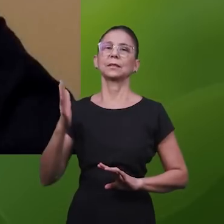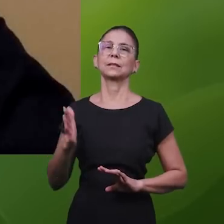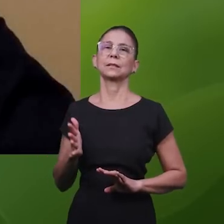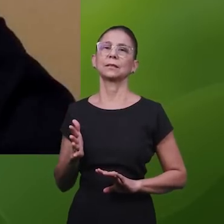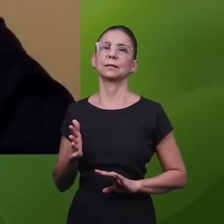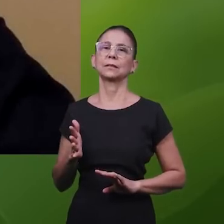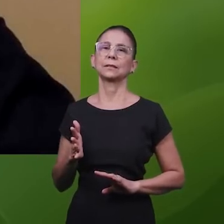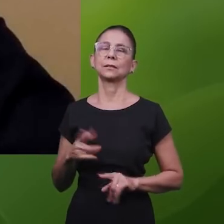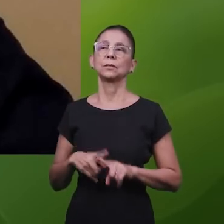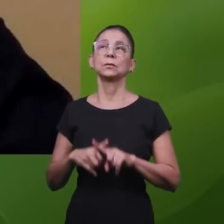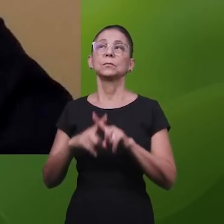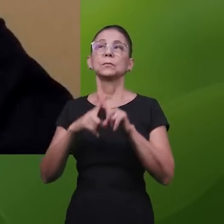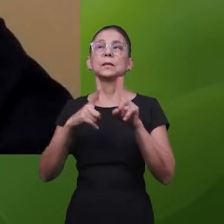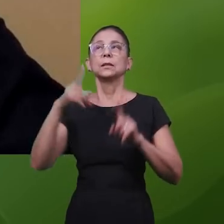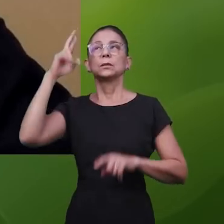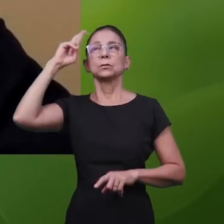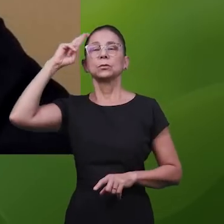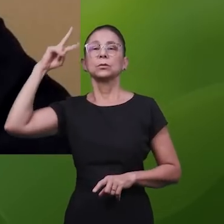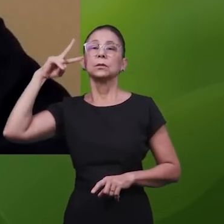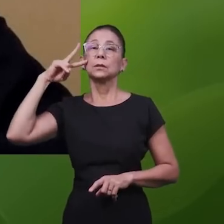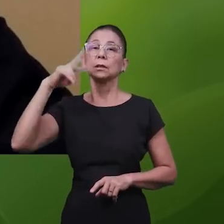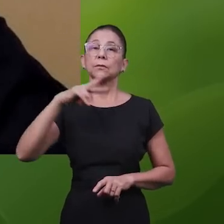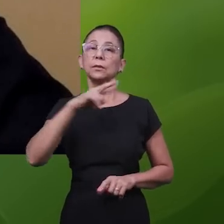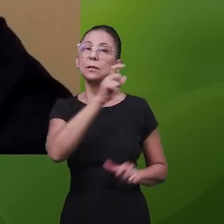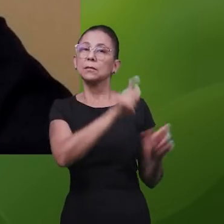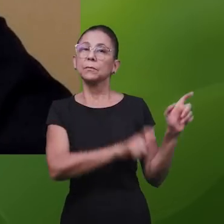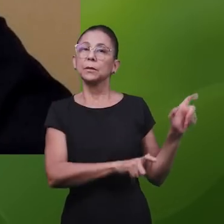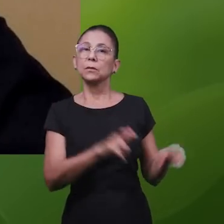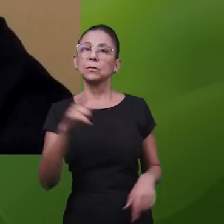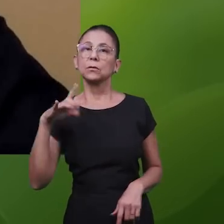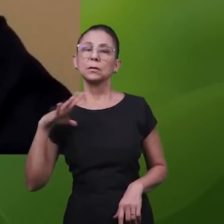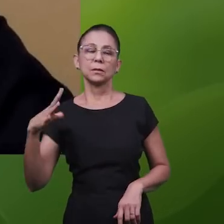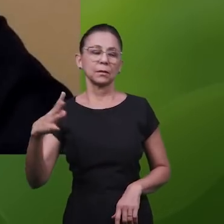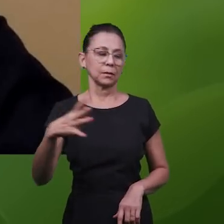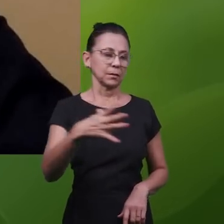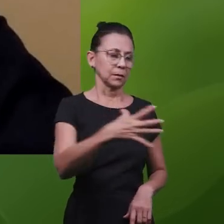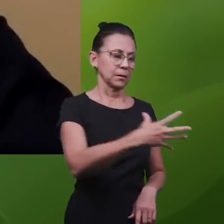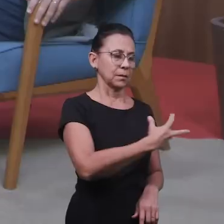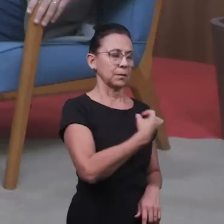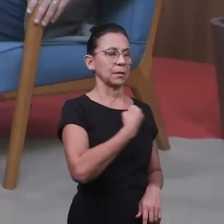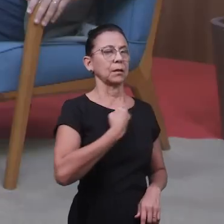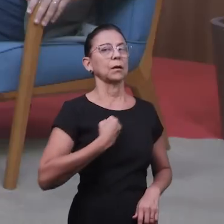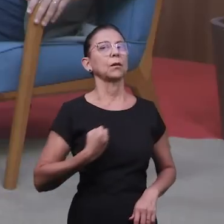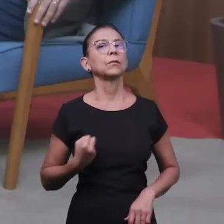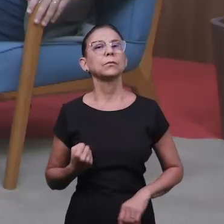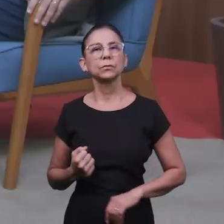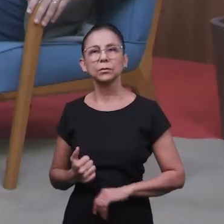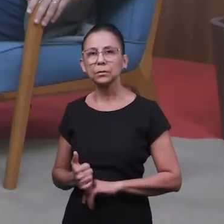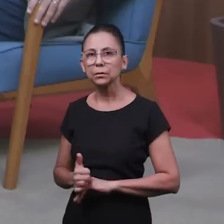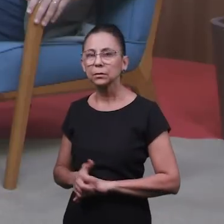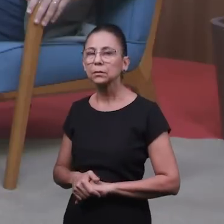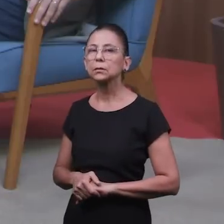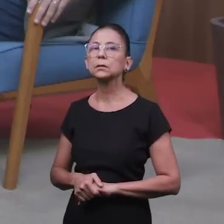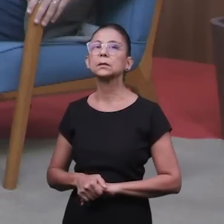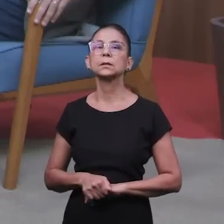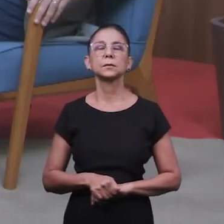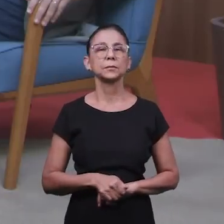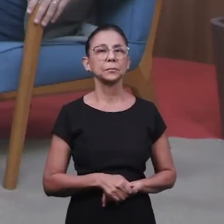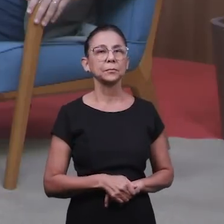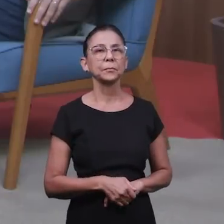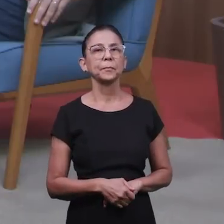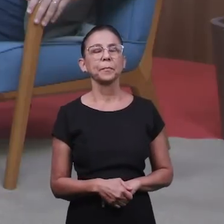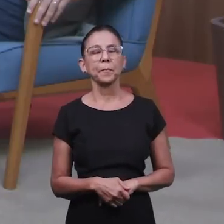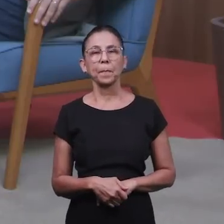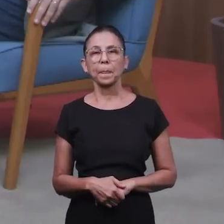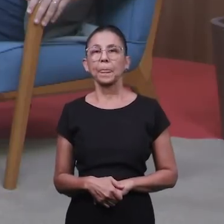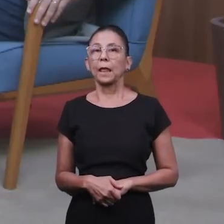tem alcançado essas vidas. E aqui eu destaco, uma das incumbências desta obra